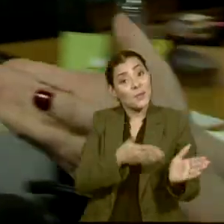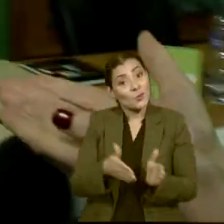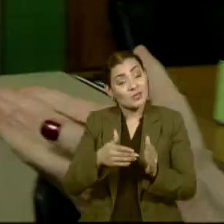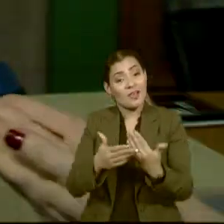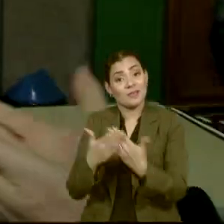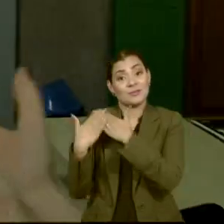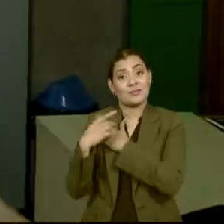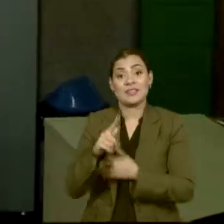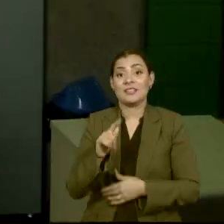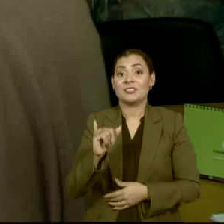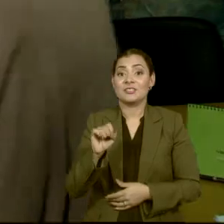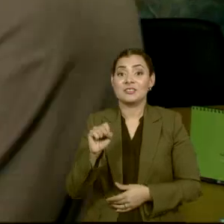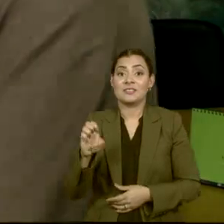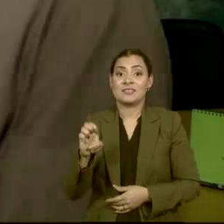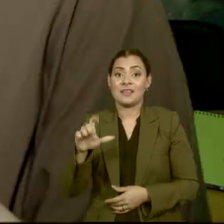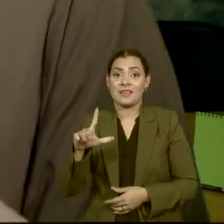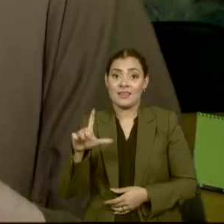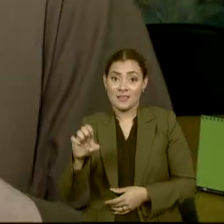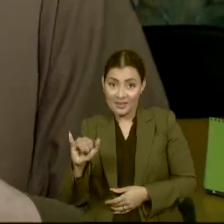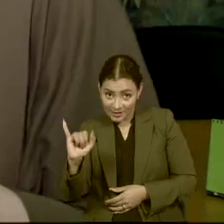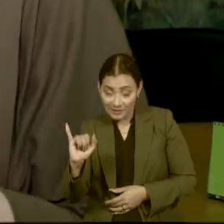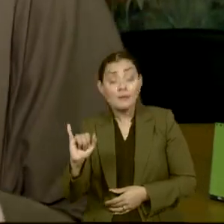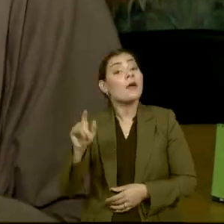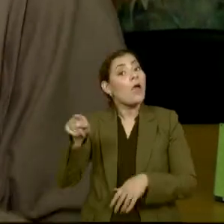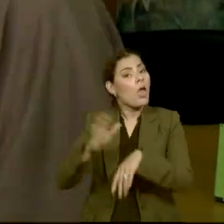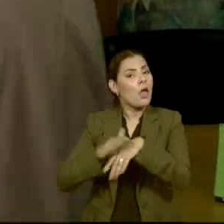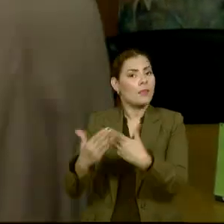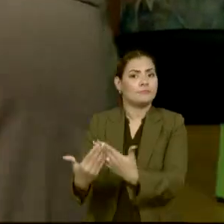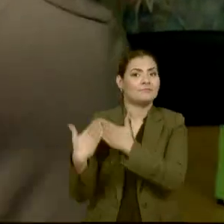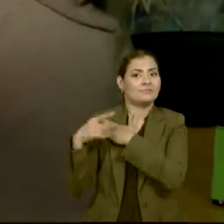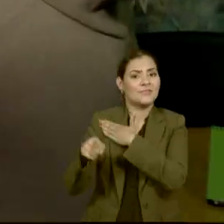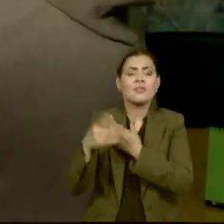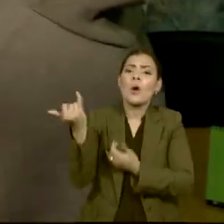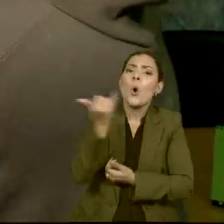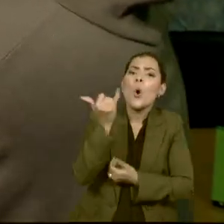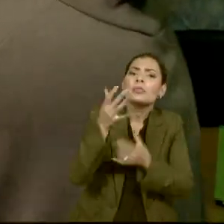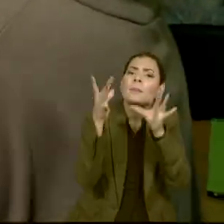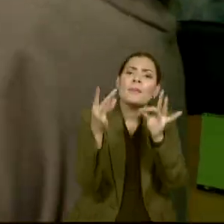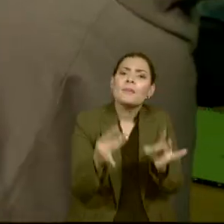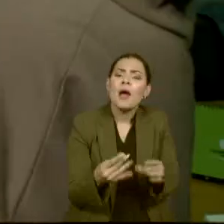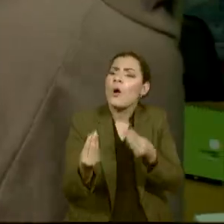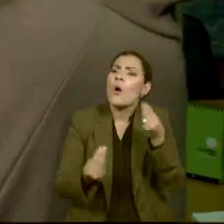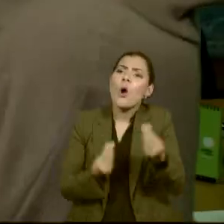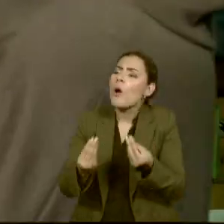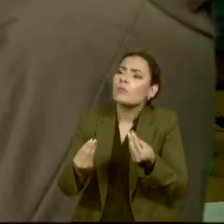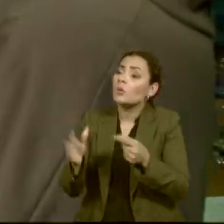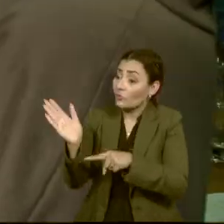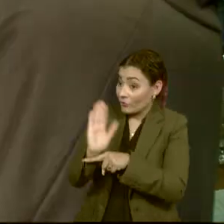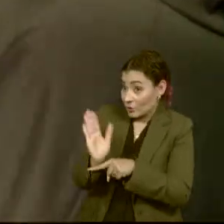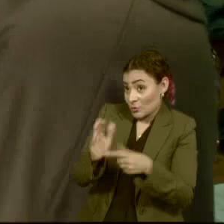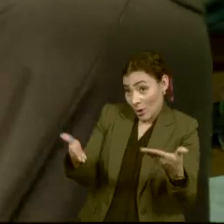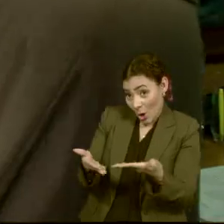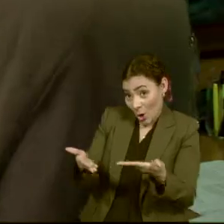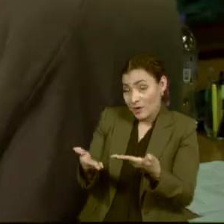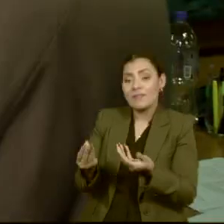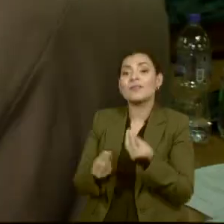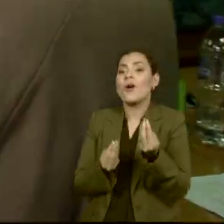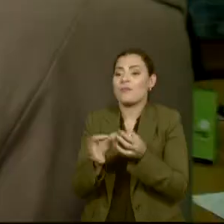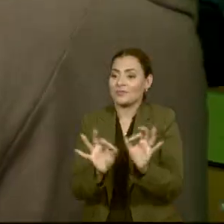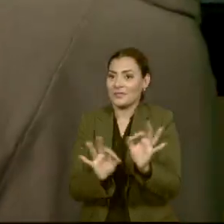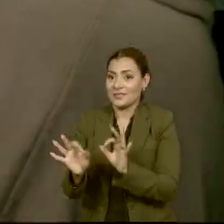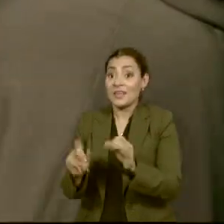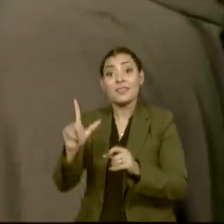Gisele. Ela está por trás de tudo isso. Então você vai contar um pouquinho, primeiro, sobre esse vídeo, a produção,